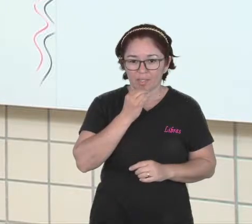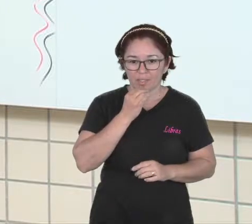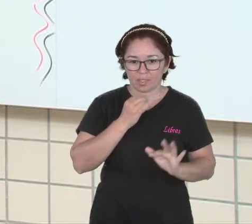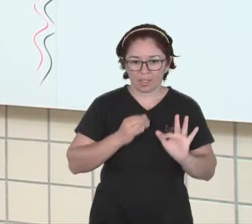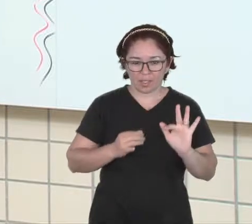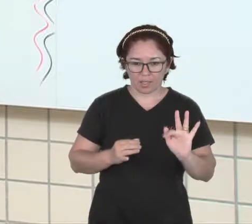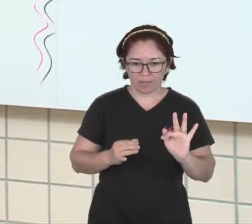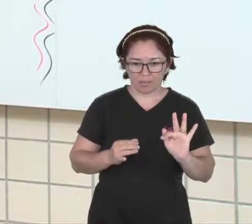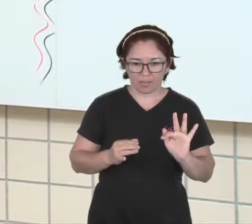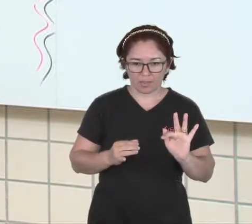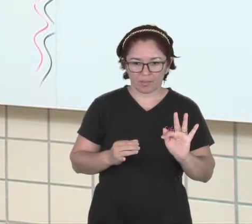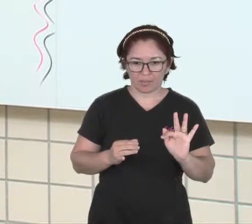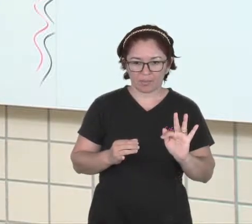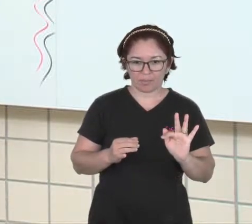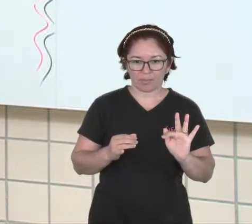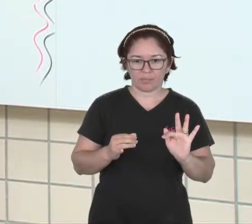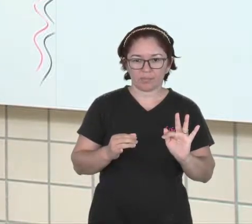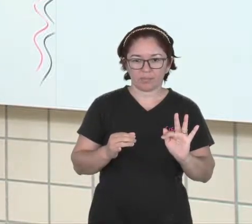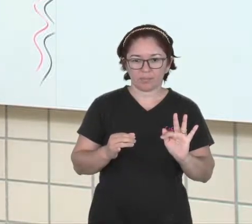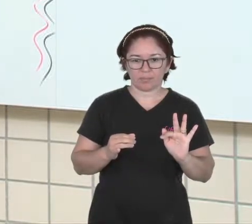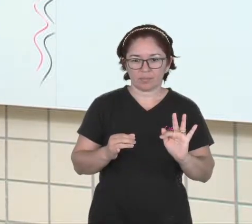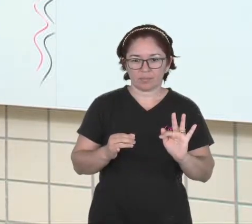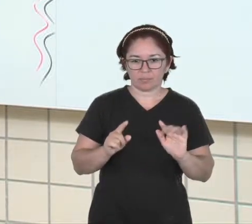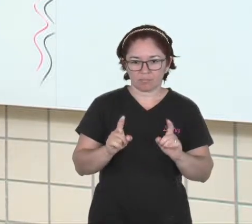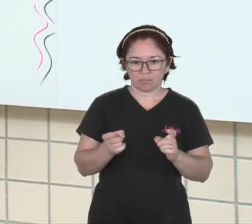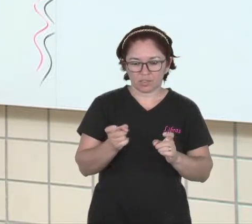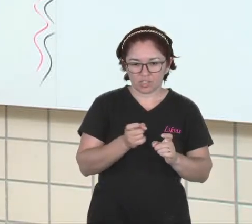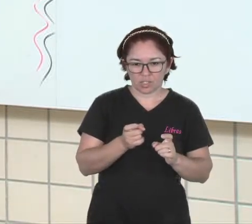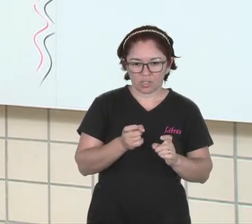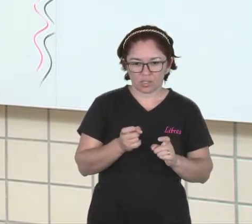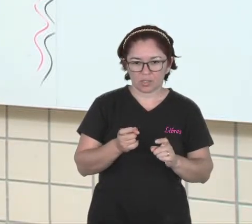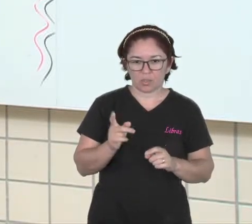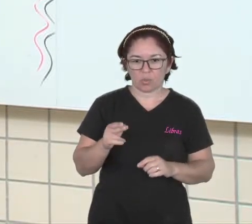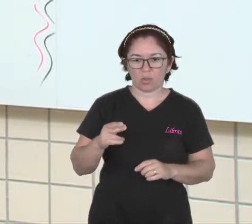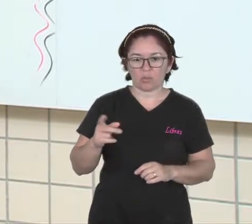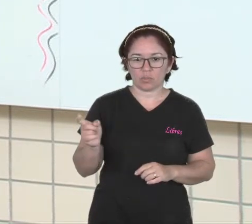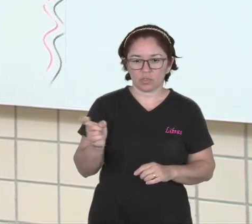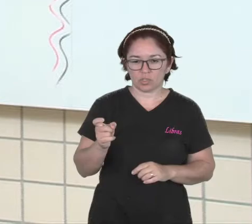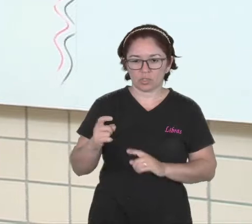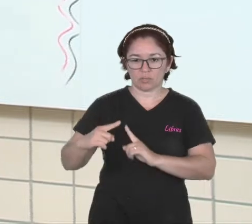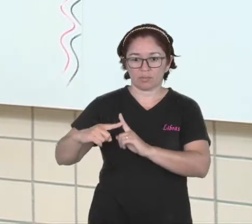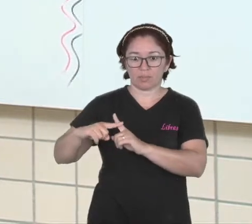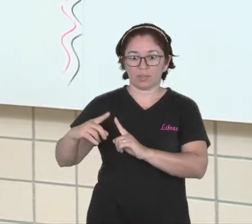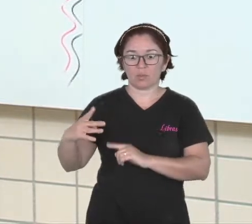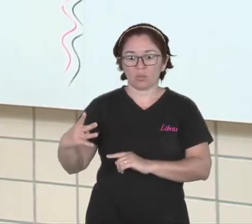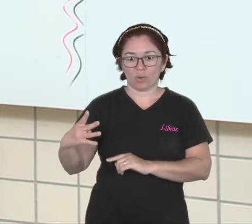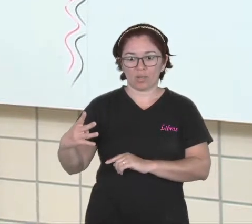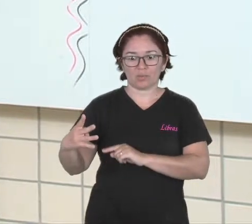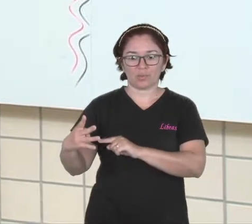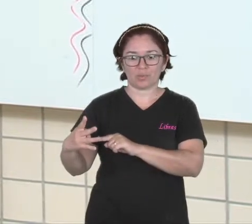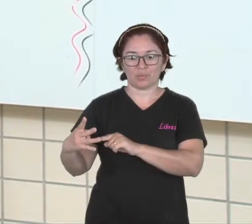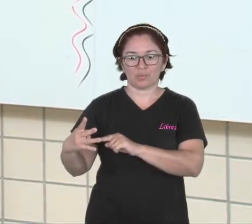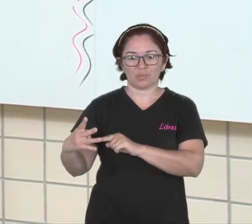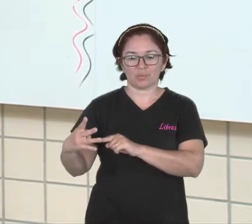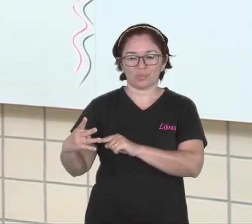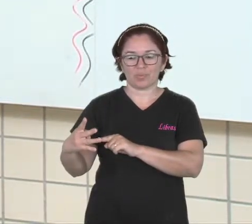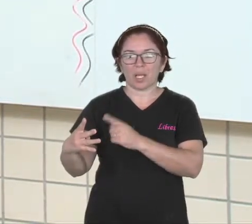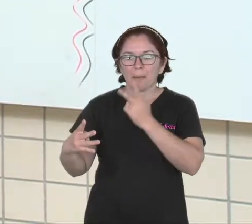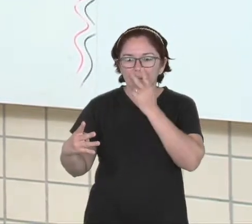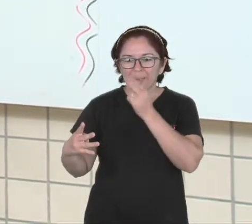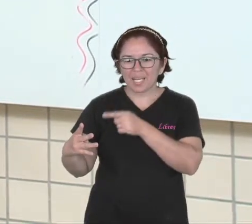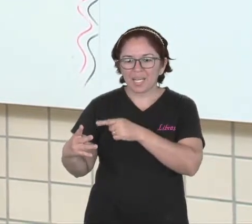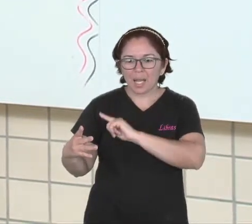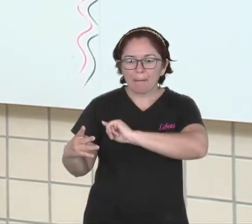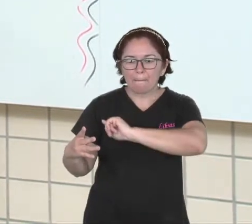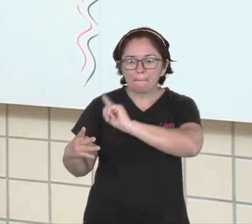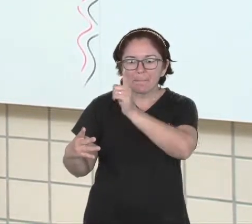x mais o 4. Então, essa é a lei que estabelece essa relação. Essa lei, ela é chamada